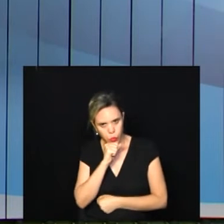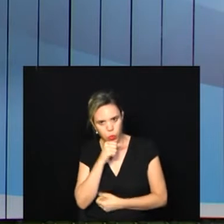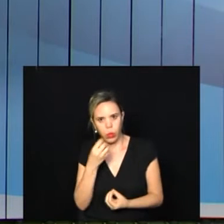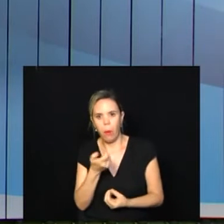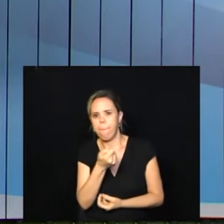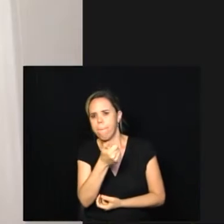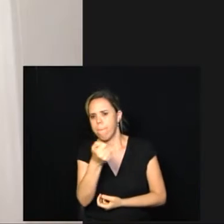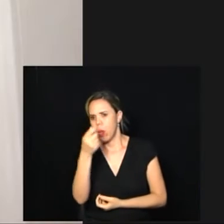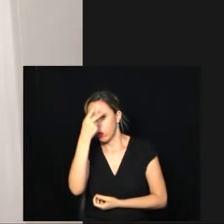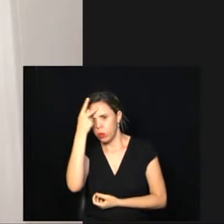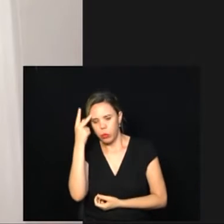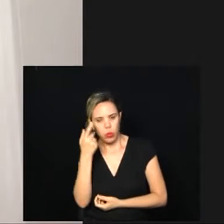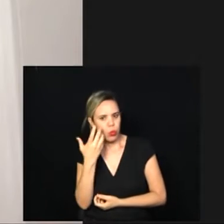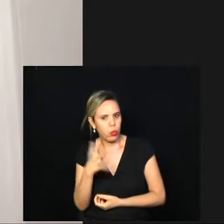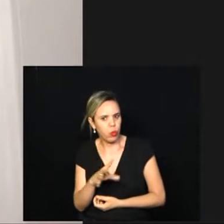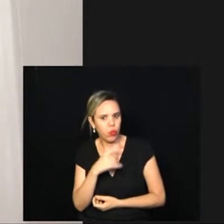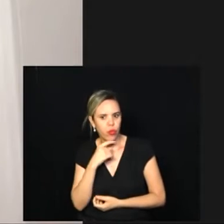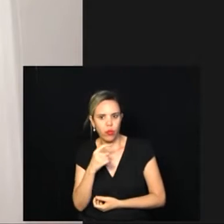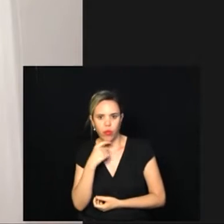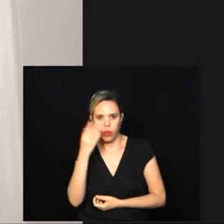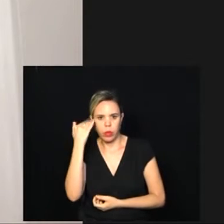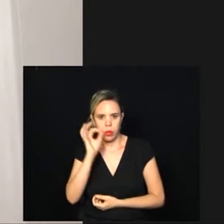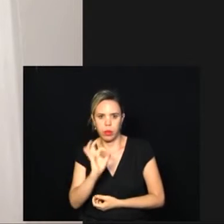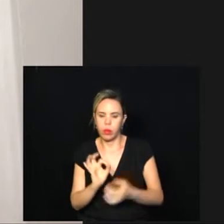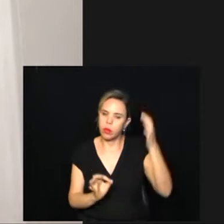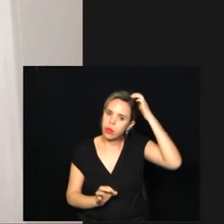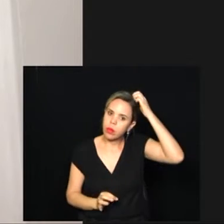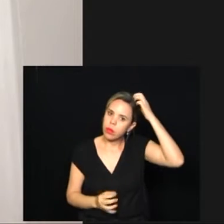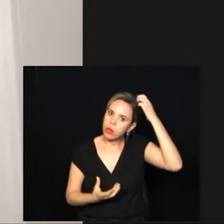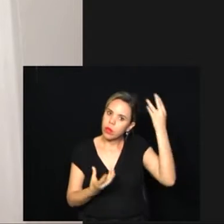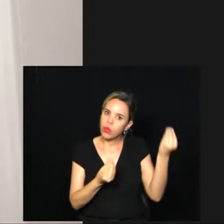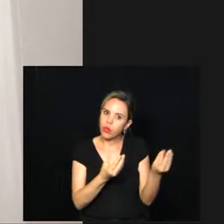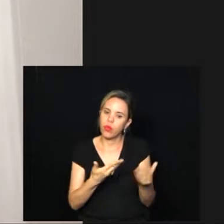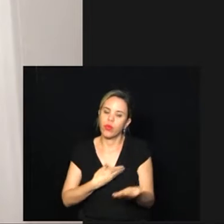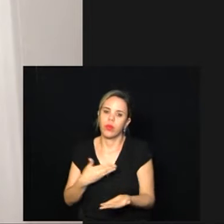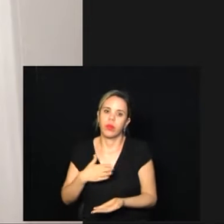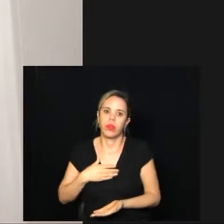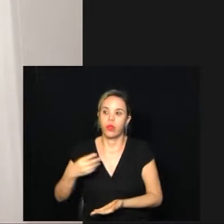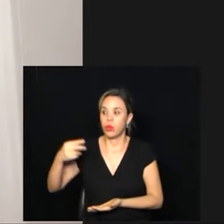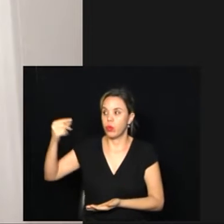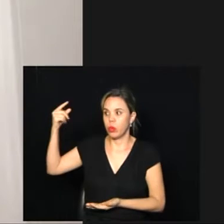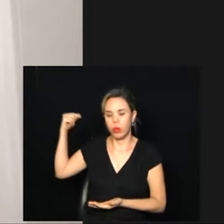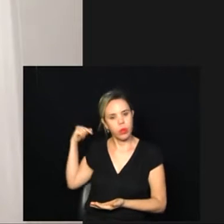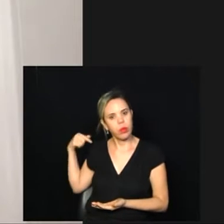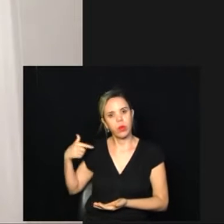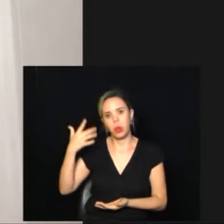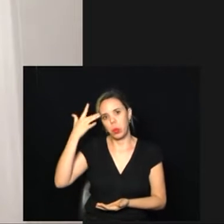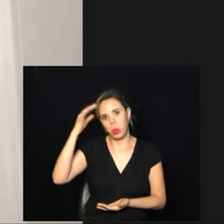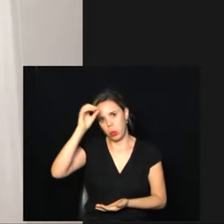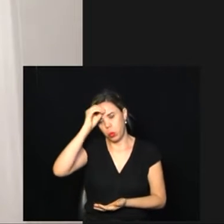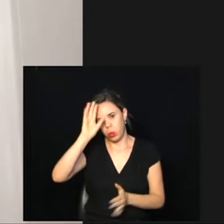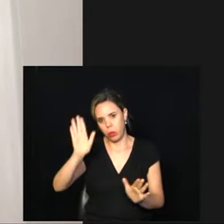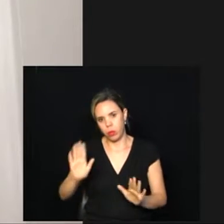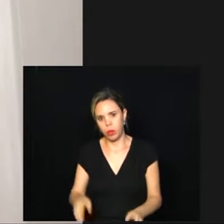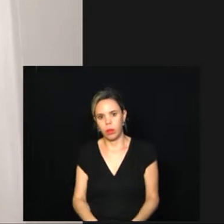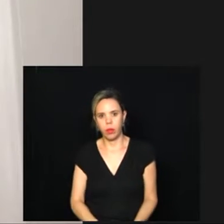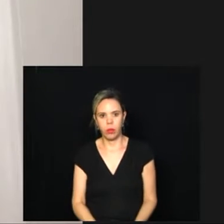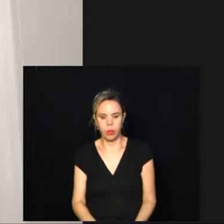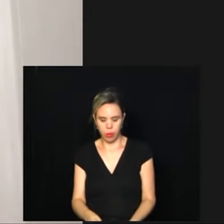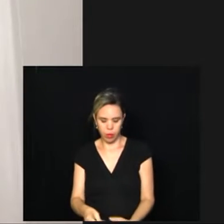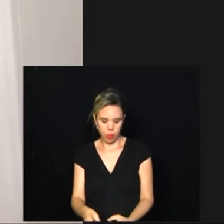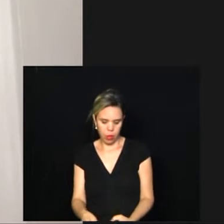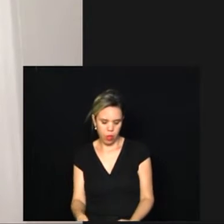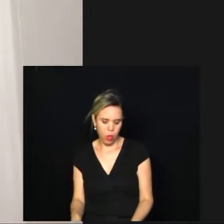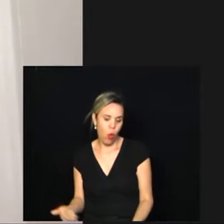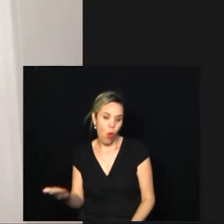poucas pessoas, porque eu não queria que ninguém ficasse sabendo. Tá. Então, muitos amigos meus, na época, não souberam e sabem